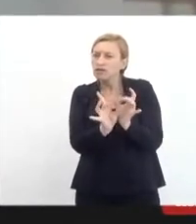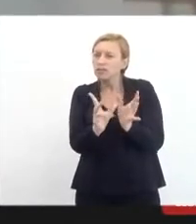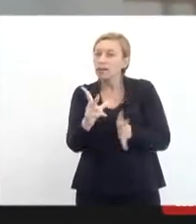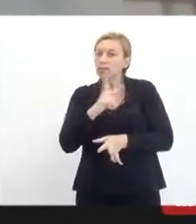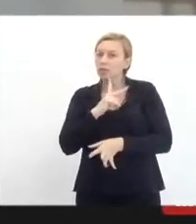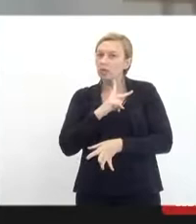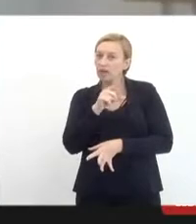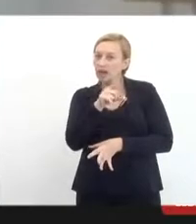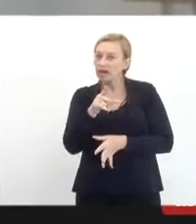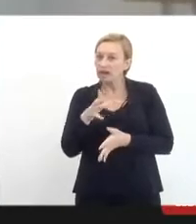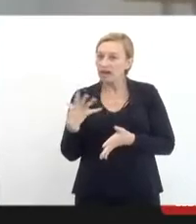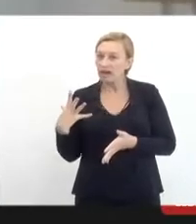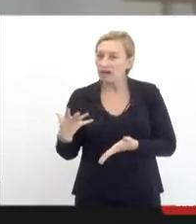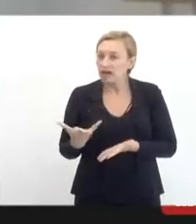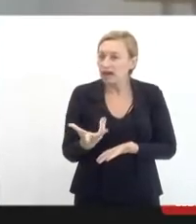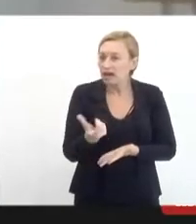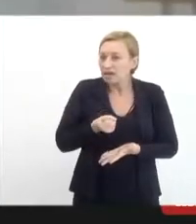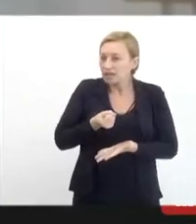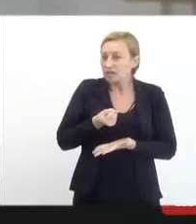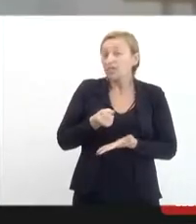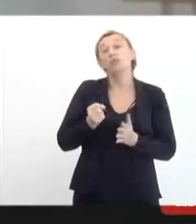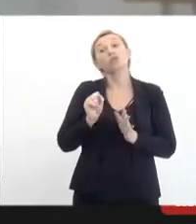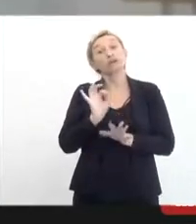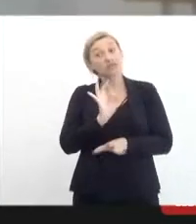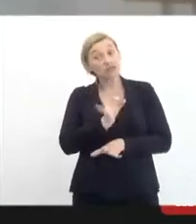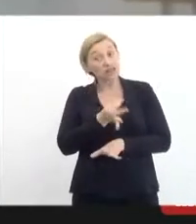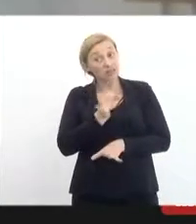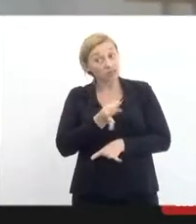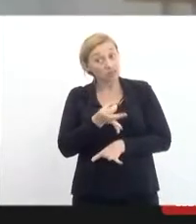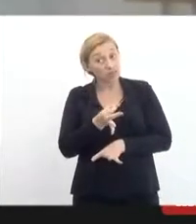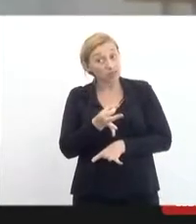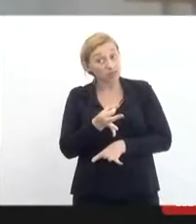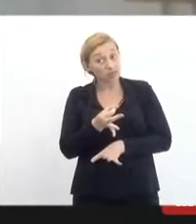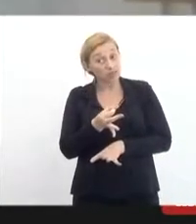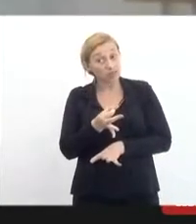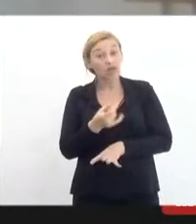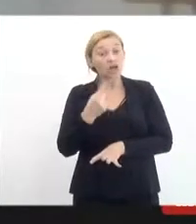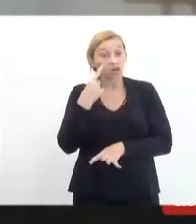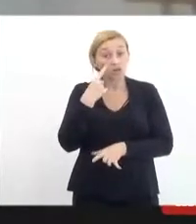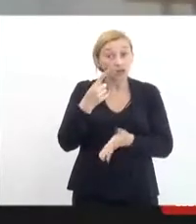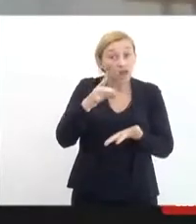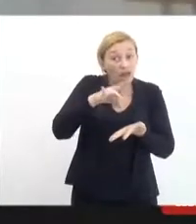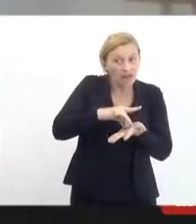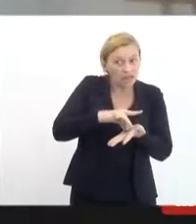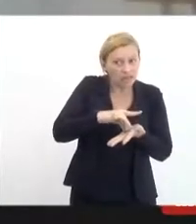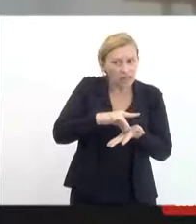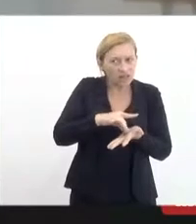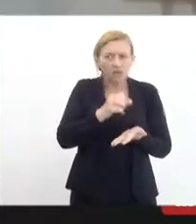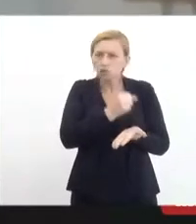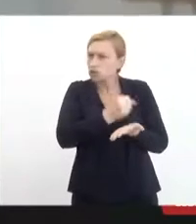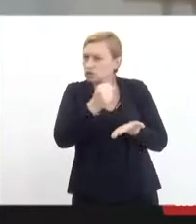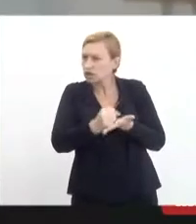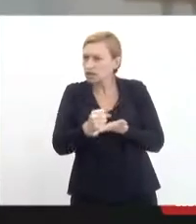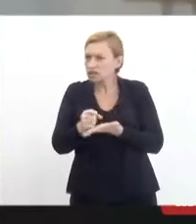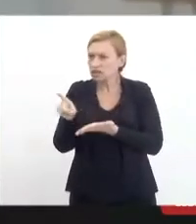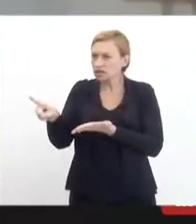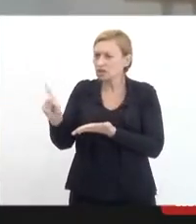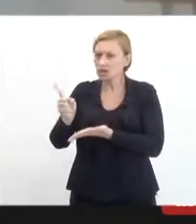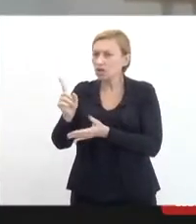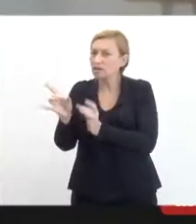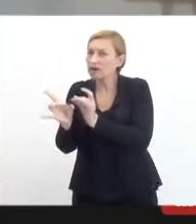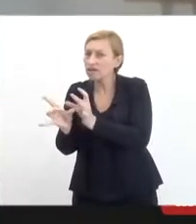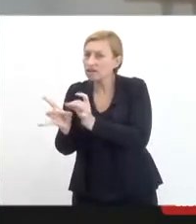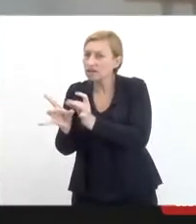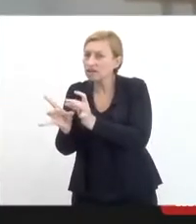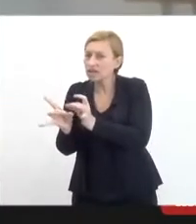própria. E o que, ontologicamente, não era o que refletia a realidade. Ontologicamente, os contratados não estavam vendendo